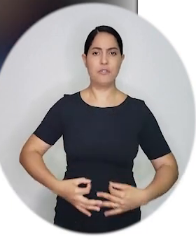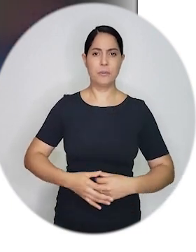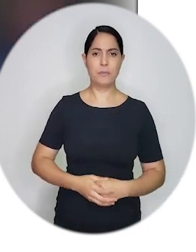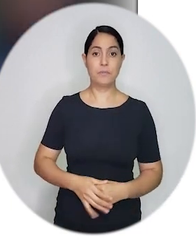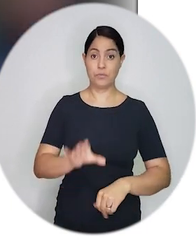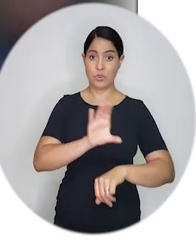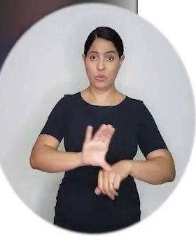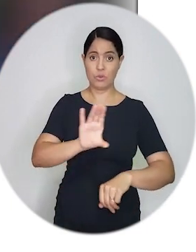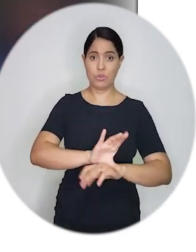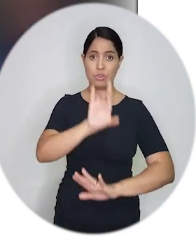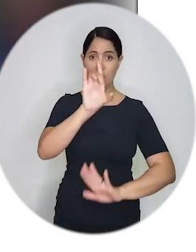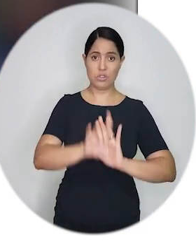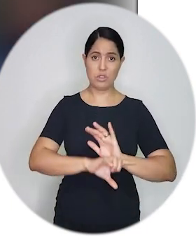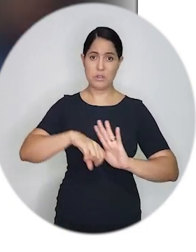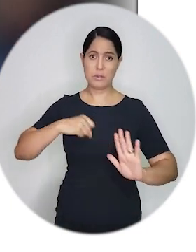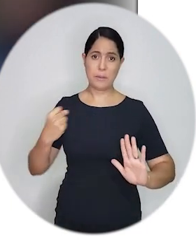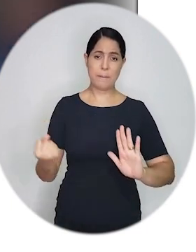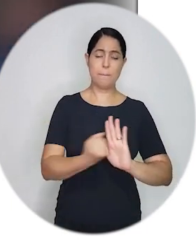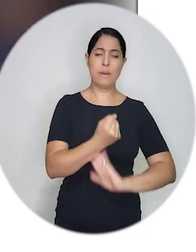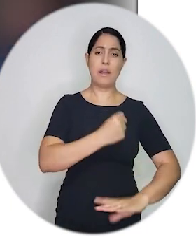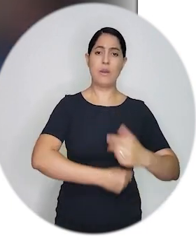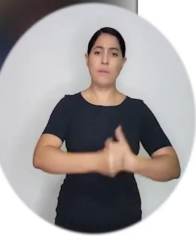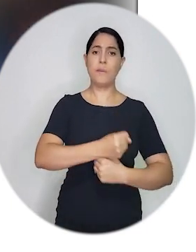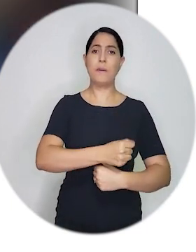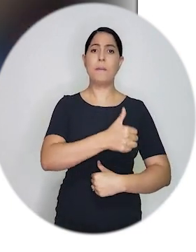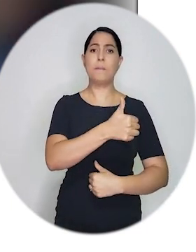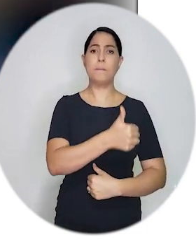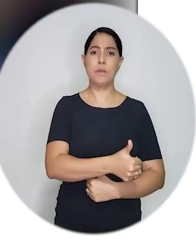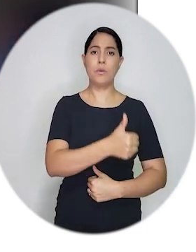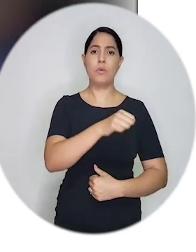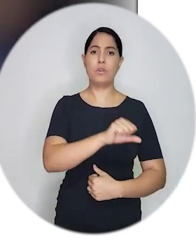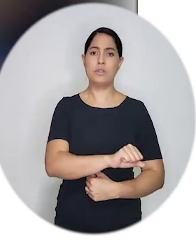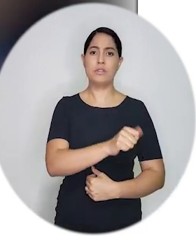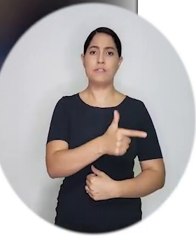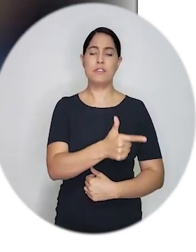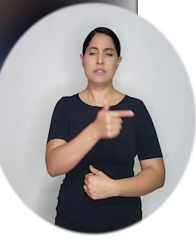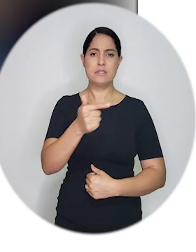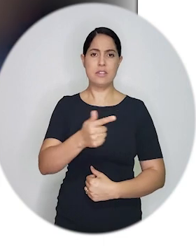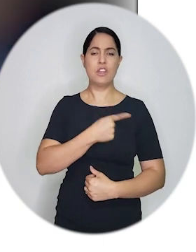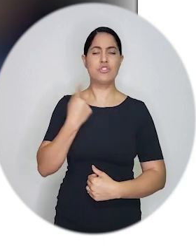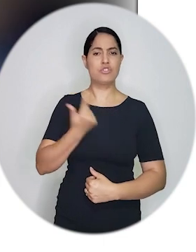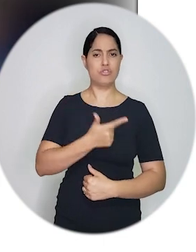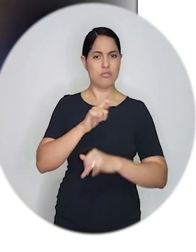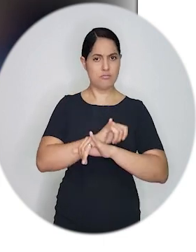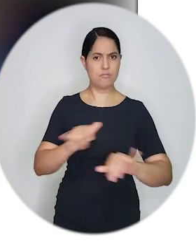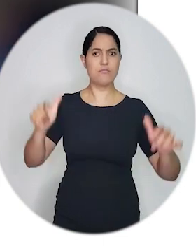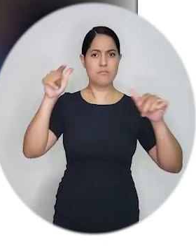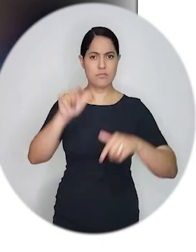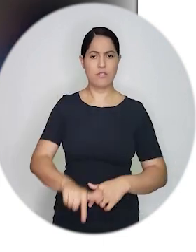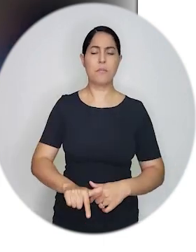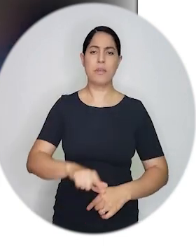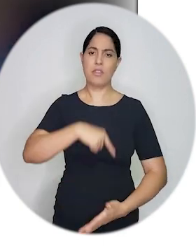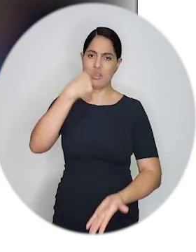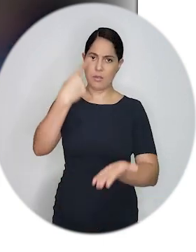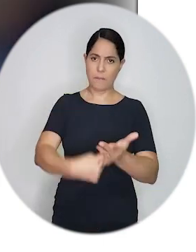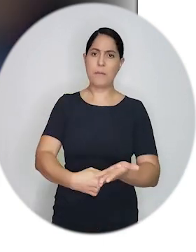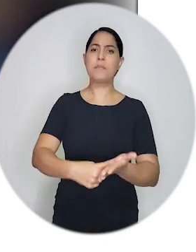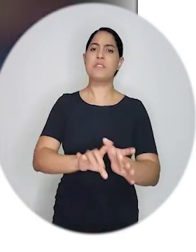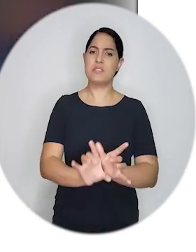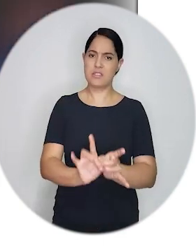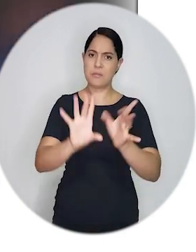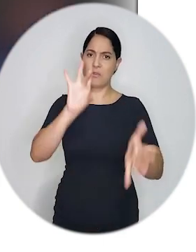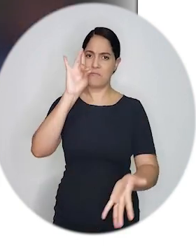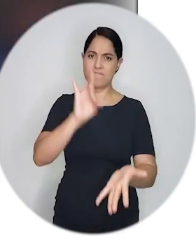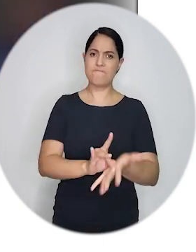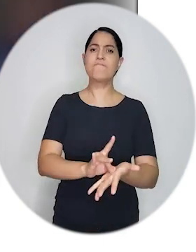dos primeiros cursos jurídicos em nosso país, no ano 1827, reafirmamos nosso compromisso com a